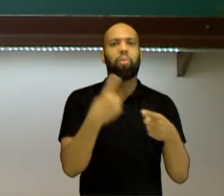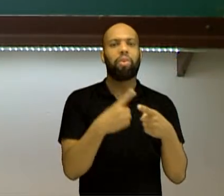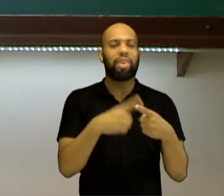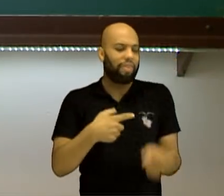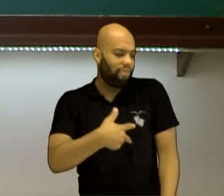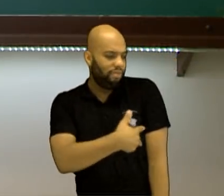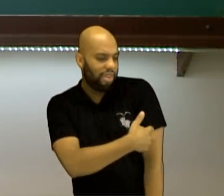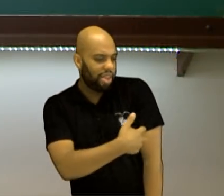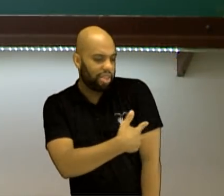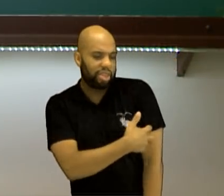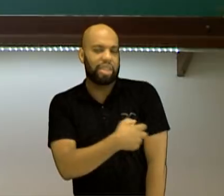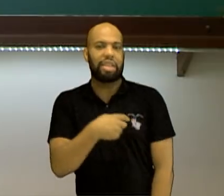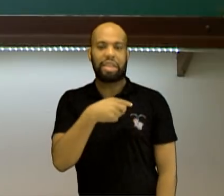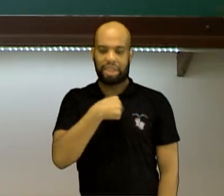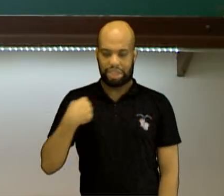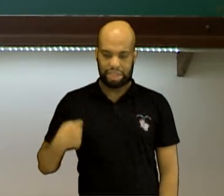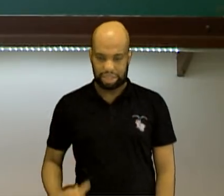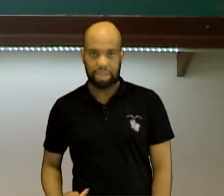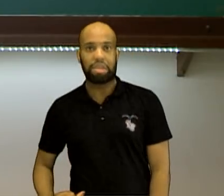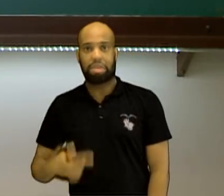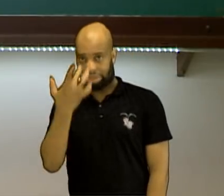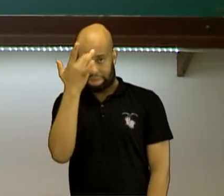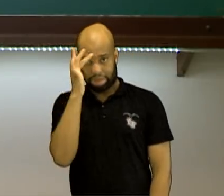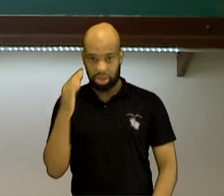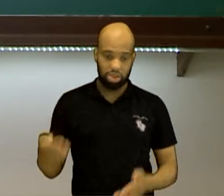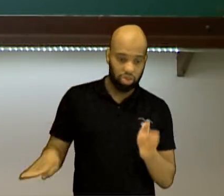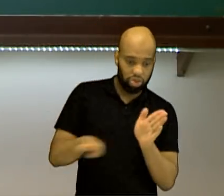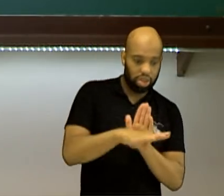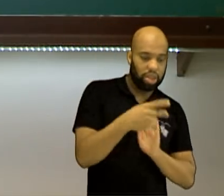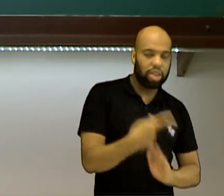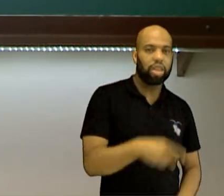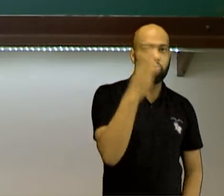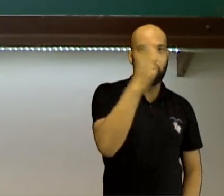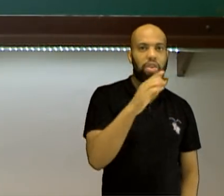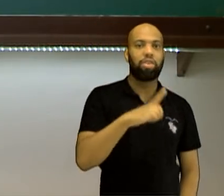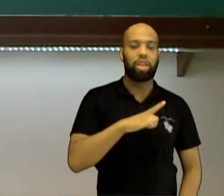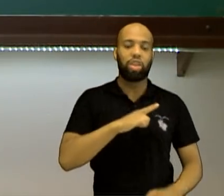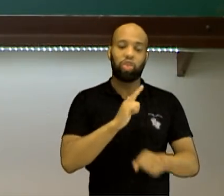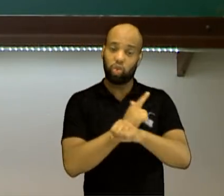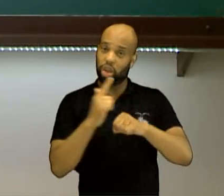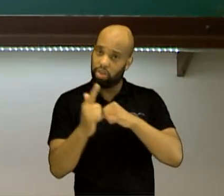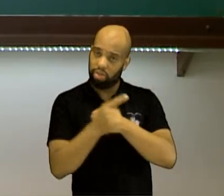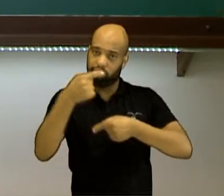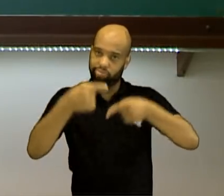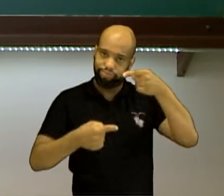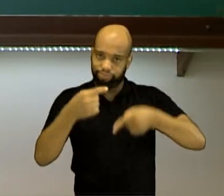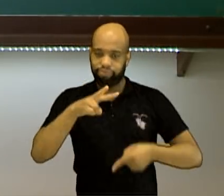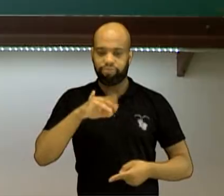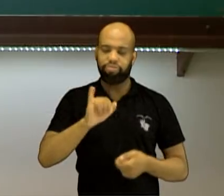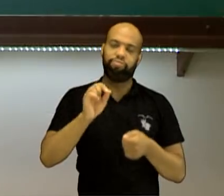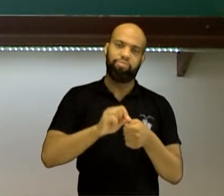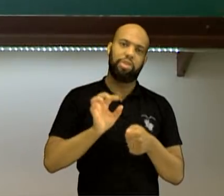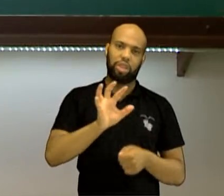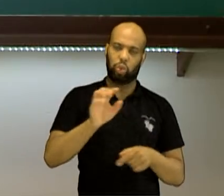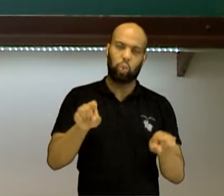saiam do território chinês, do território indiano e cheguem aqui. Existe toda uma geopolítica que vai estabelecer essa chegada